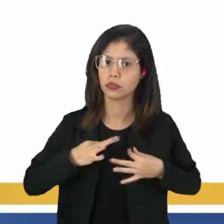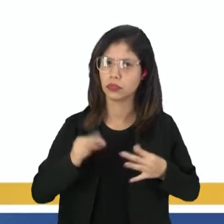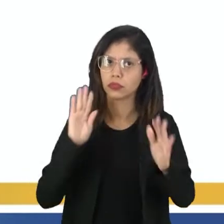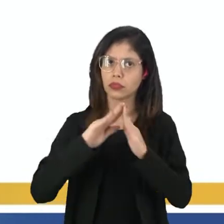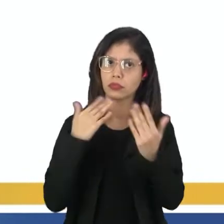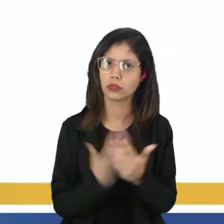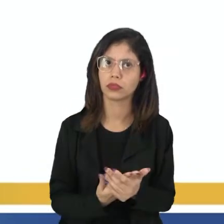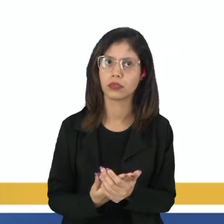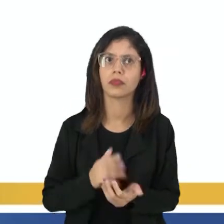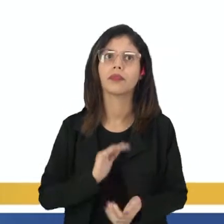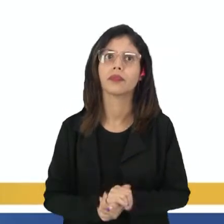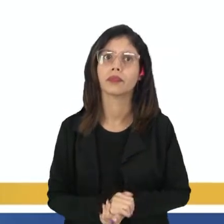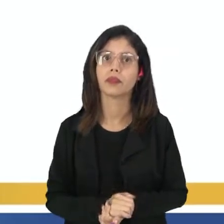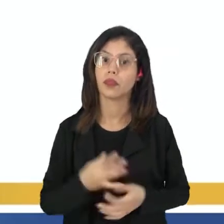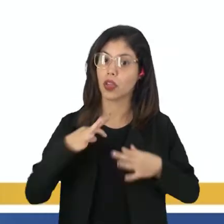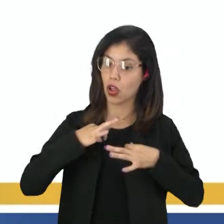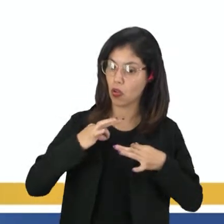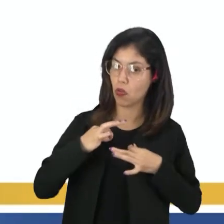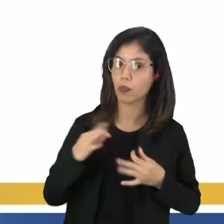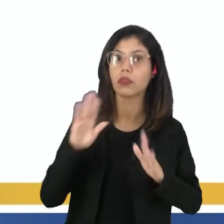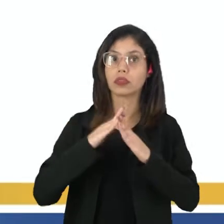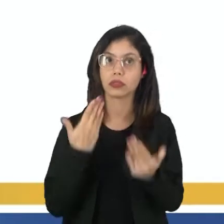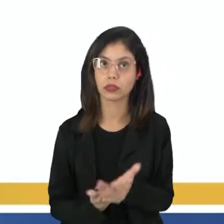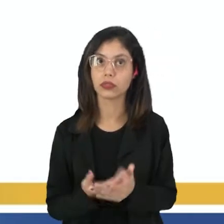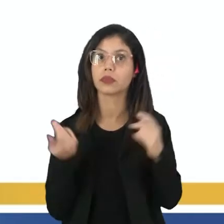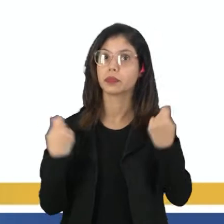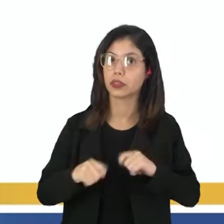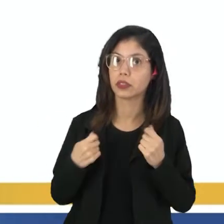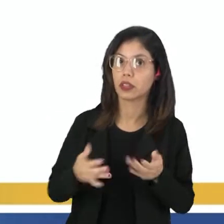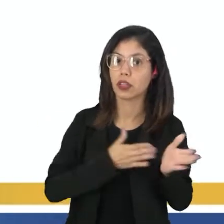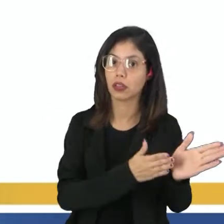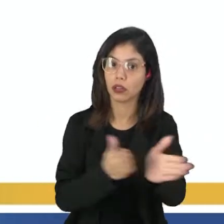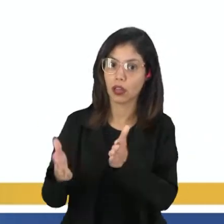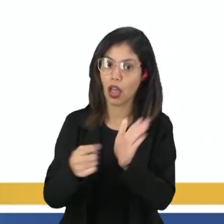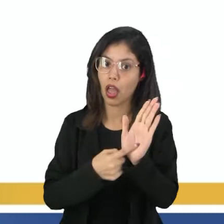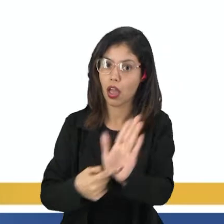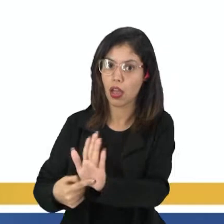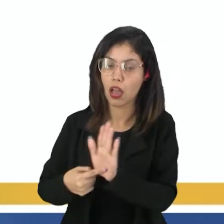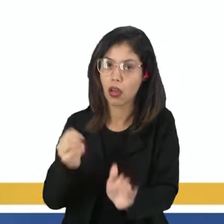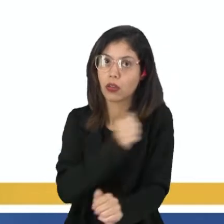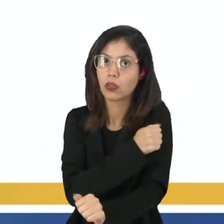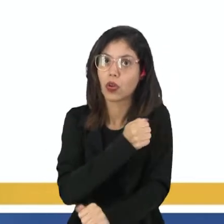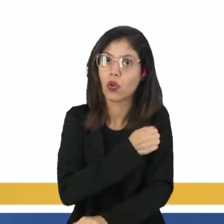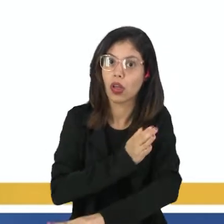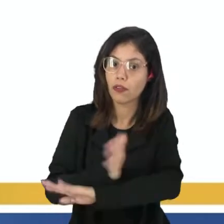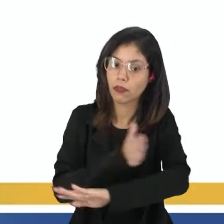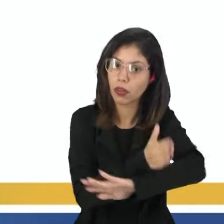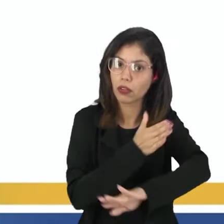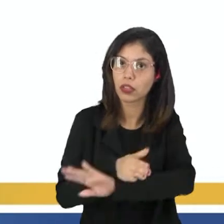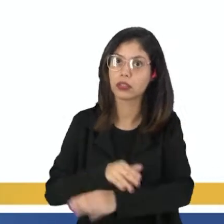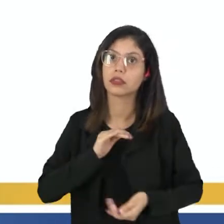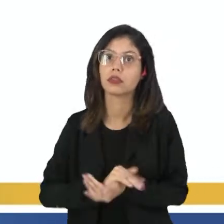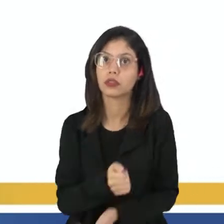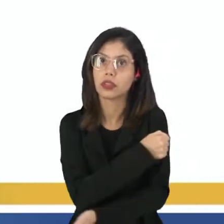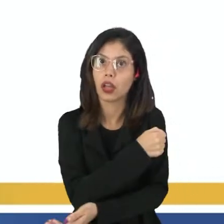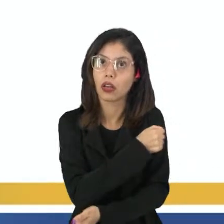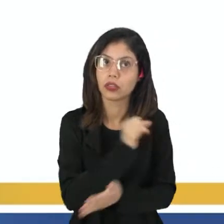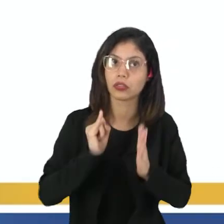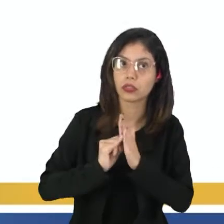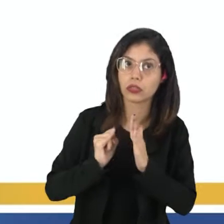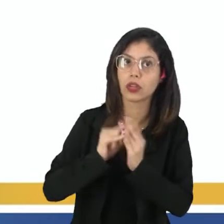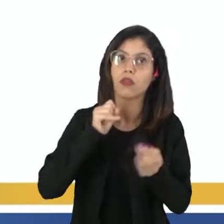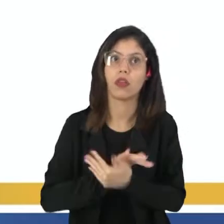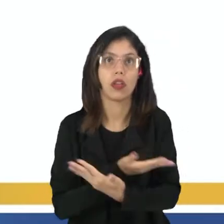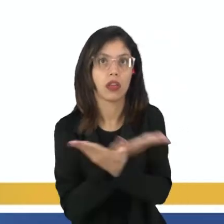fardamento escolar. Fardamentos estes que devem destinar-se aos alunos frequentes na instituição, a qual Vossa